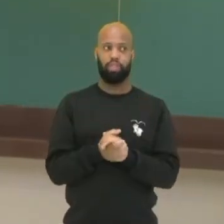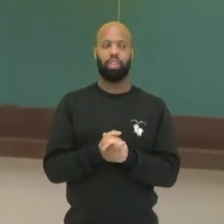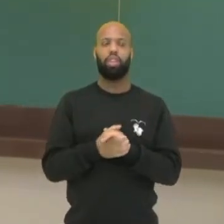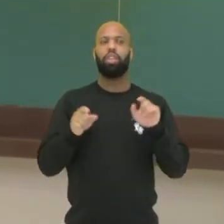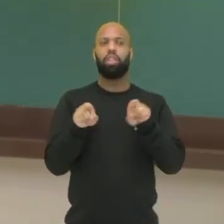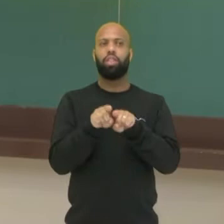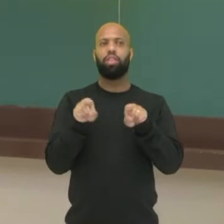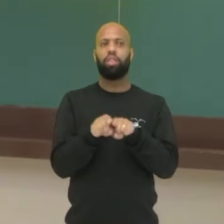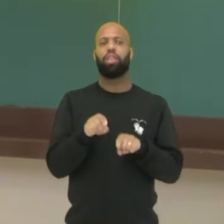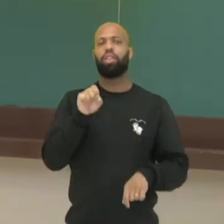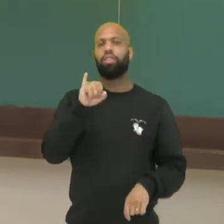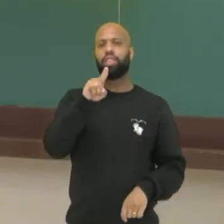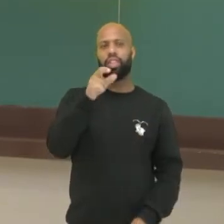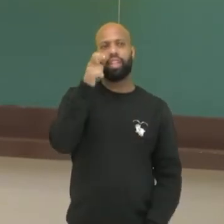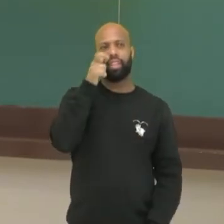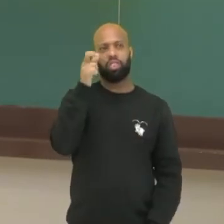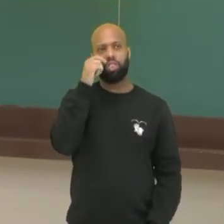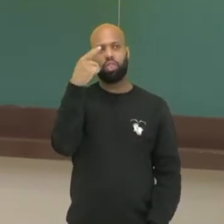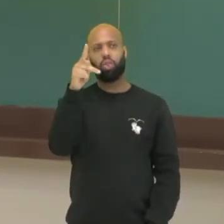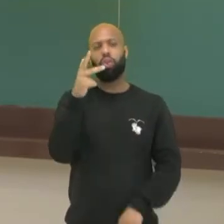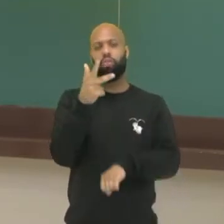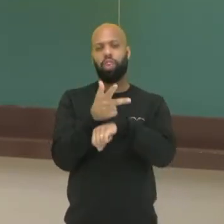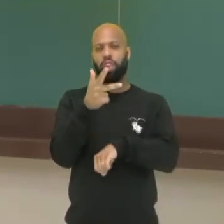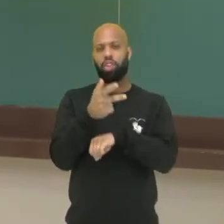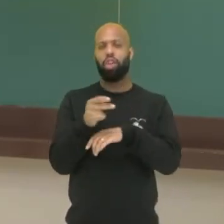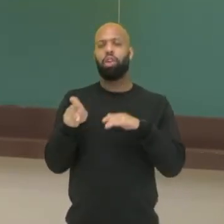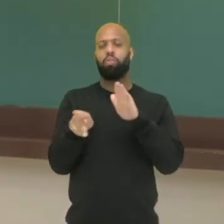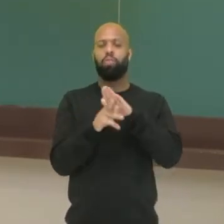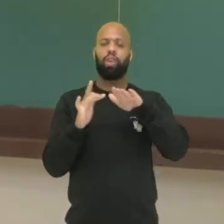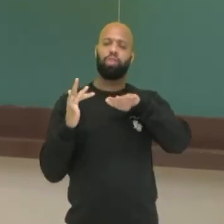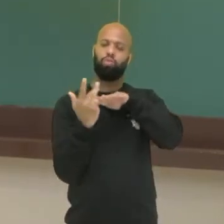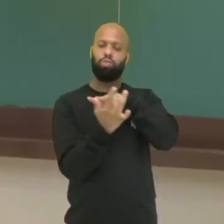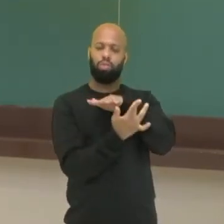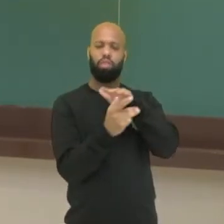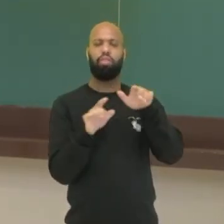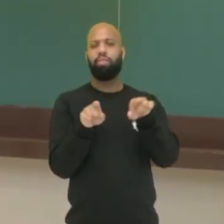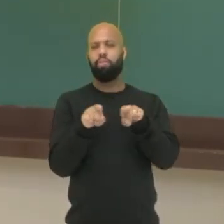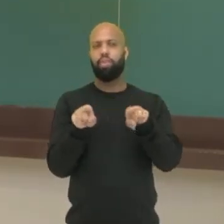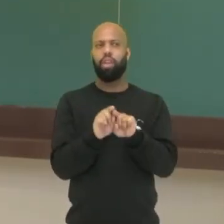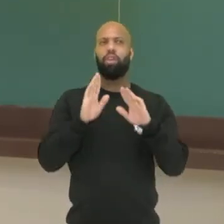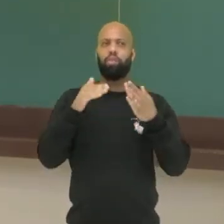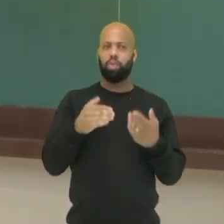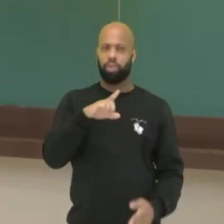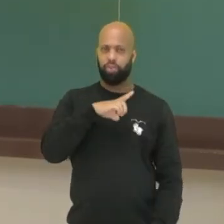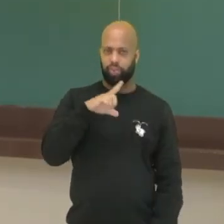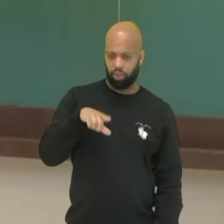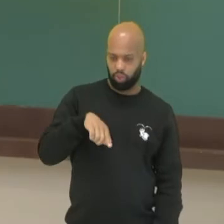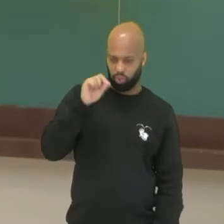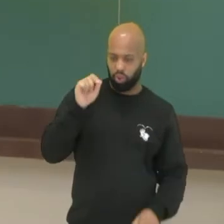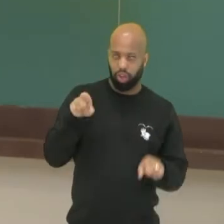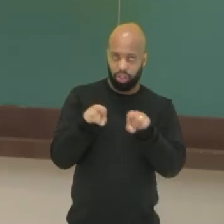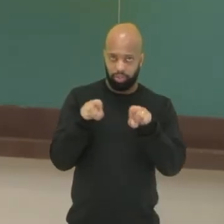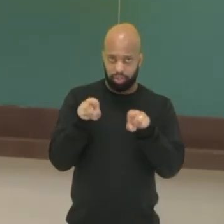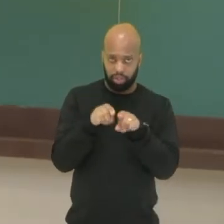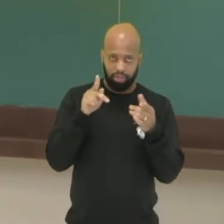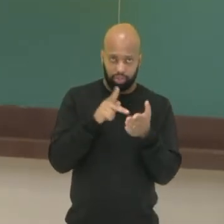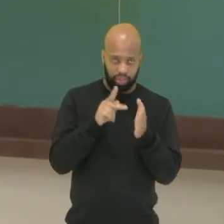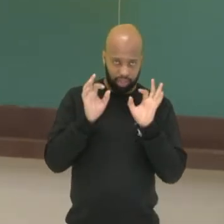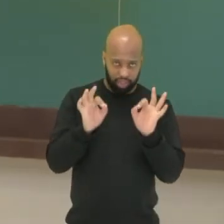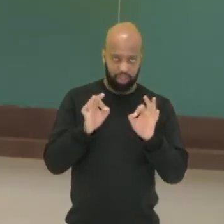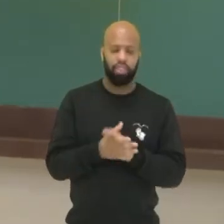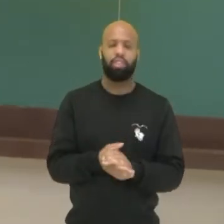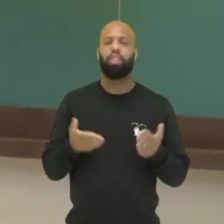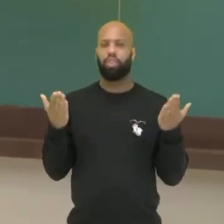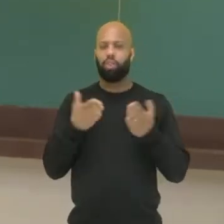quando está assistindo a seu vídeo na rede social, será que nós temos uma escolha efetivamente?